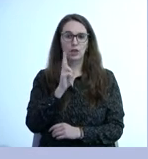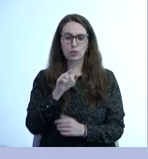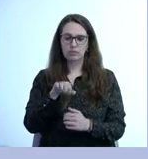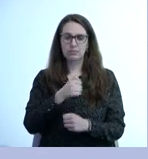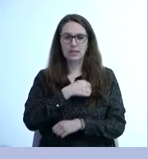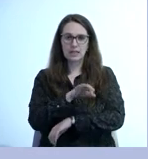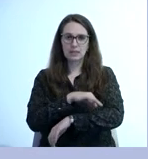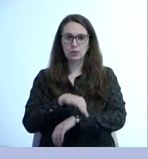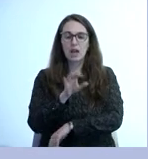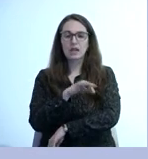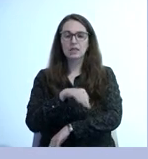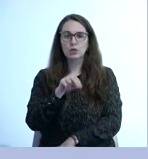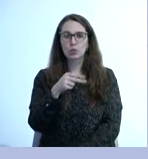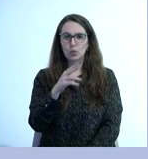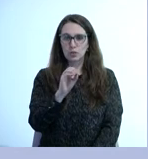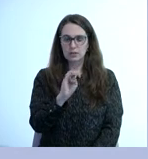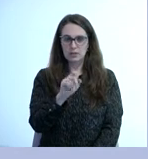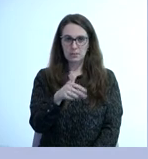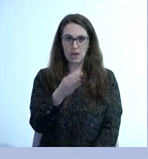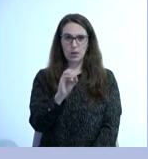Arquitetura, arquiteto Nuno Sampaio.